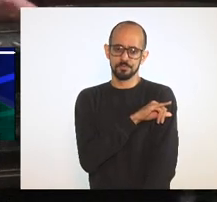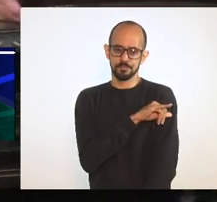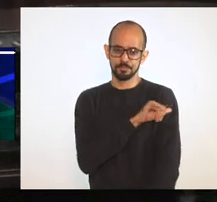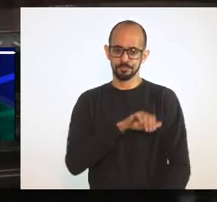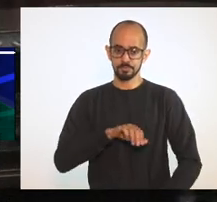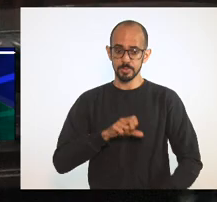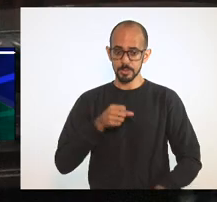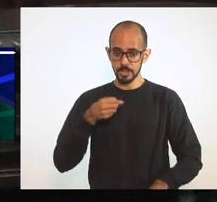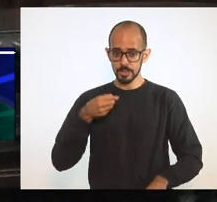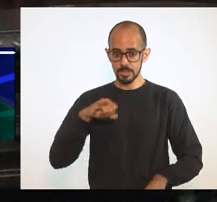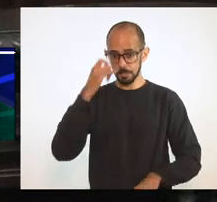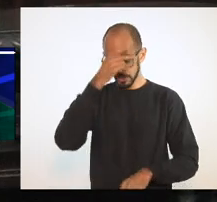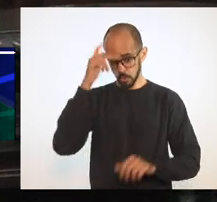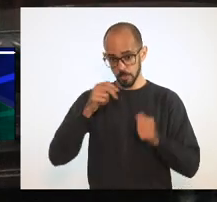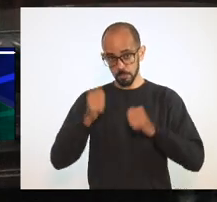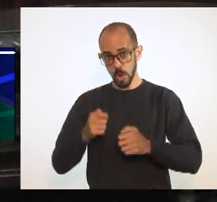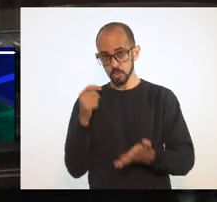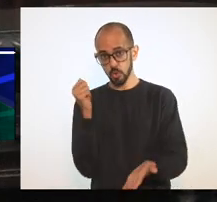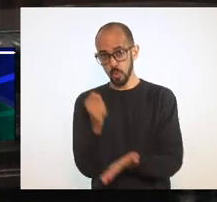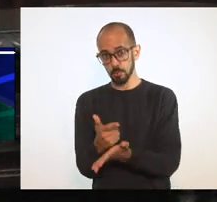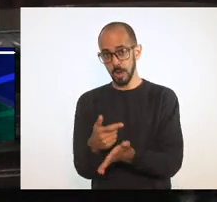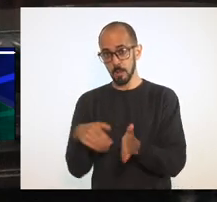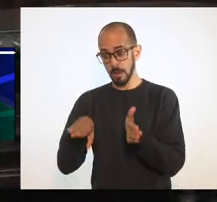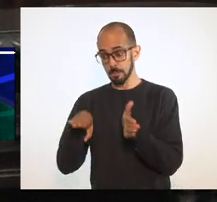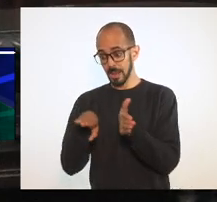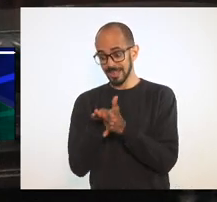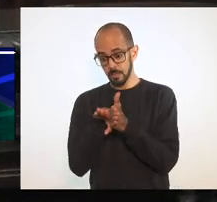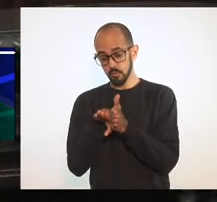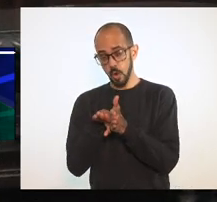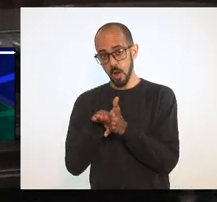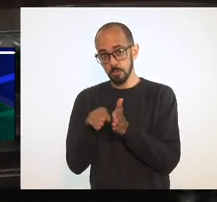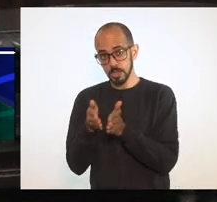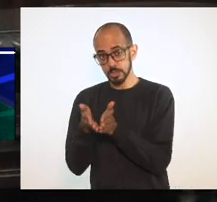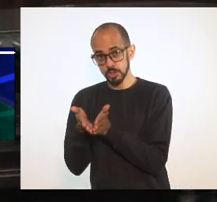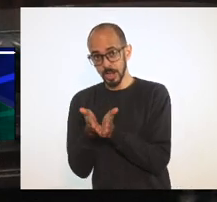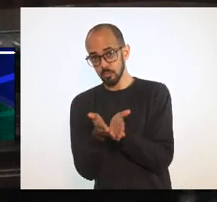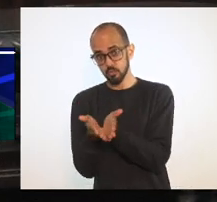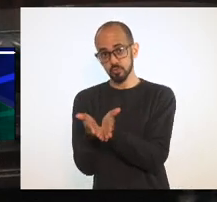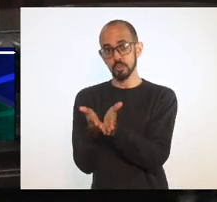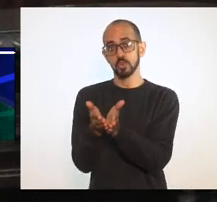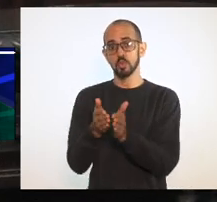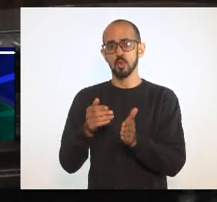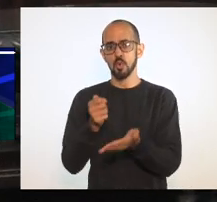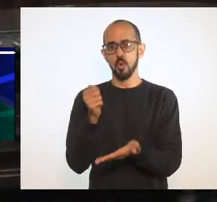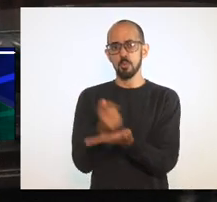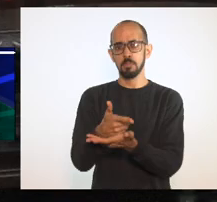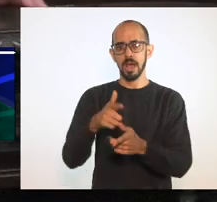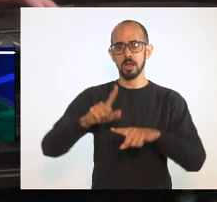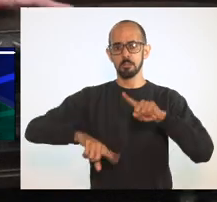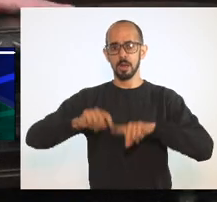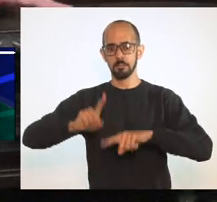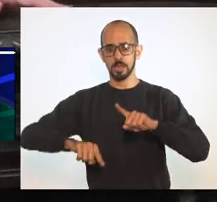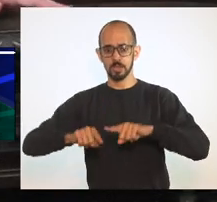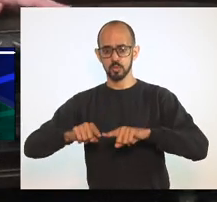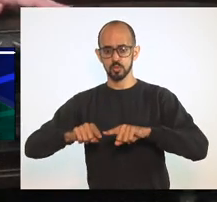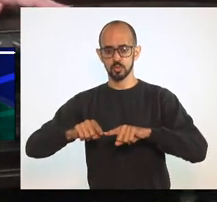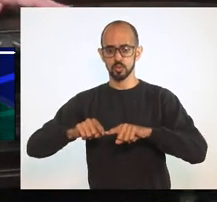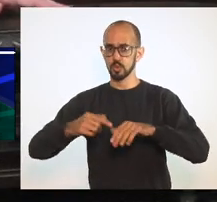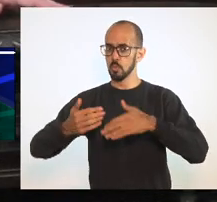o sujeito pode comprar uma plataforma, comprar um navio, comprar os equipamentos para explorar o petróleo lá em